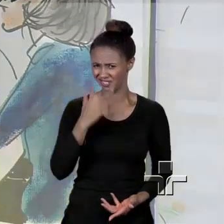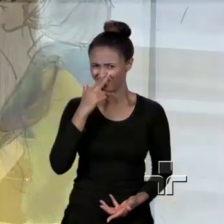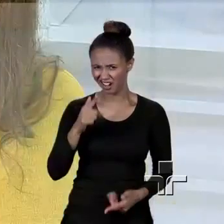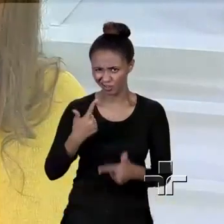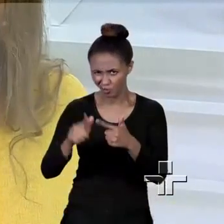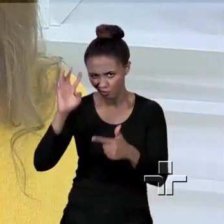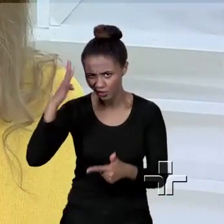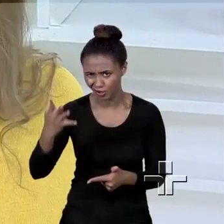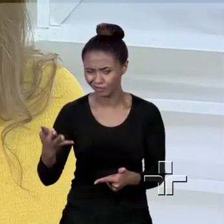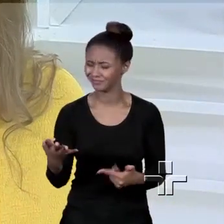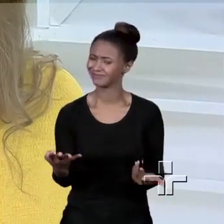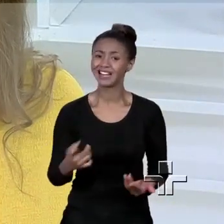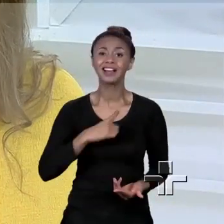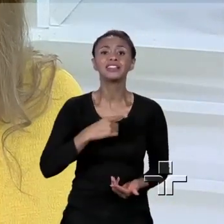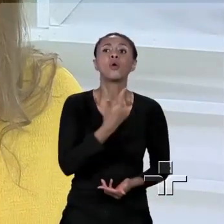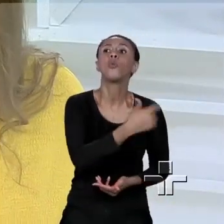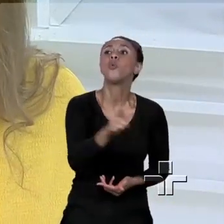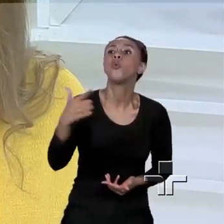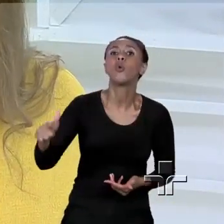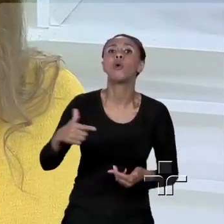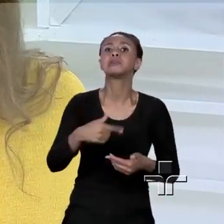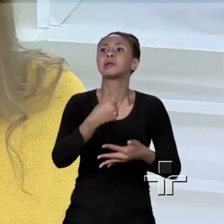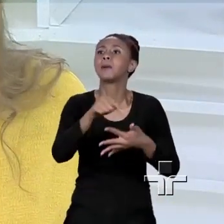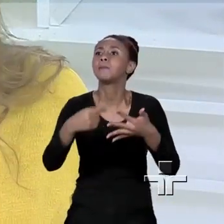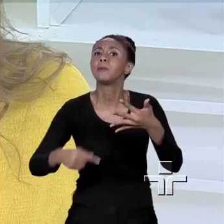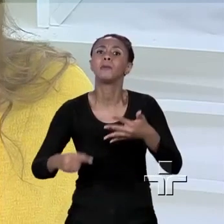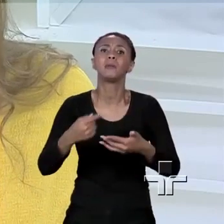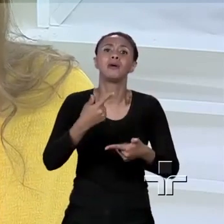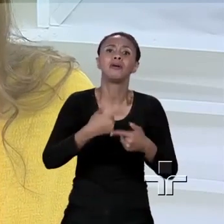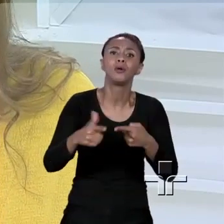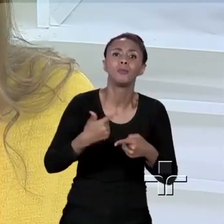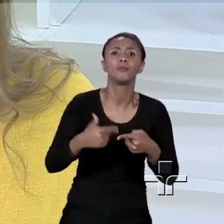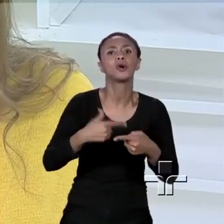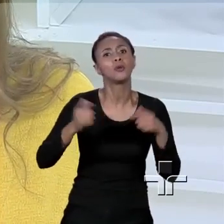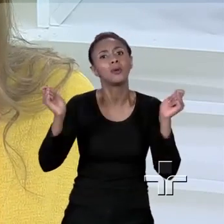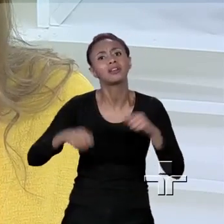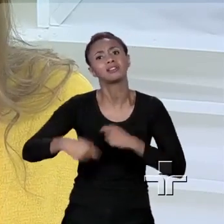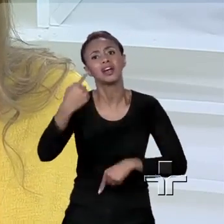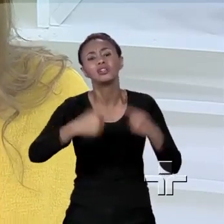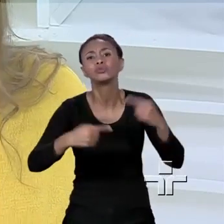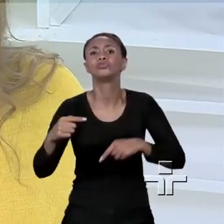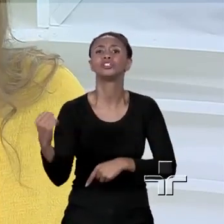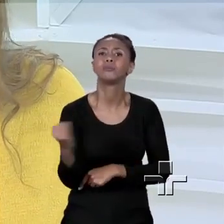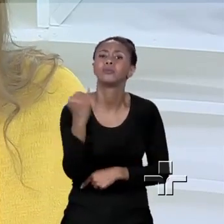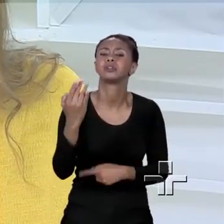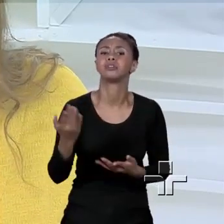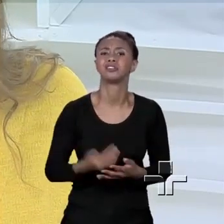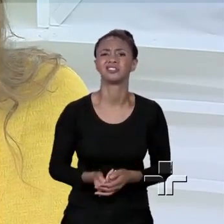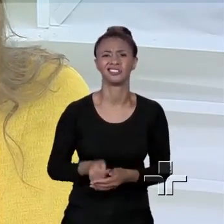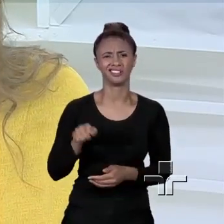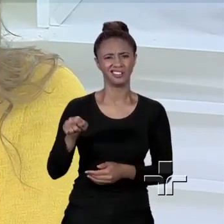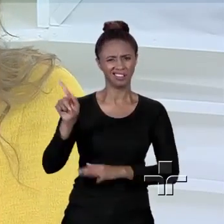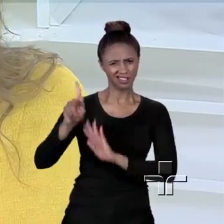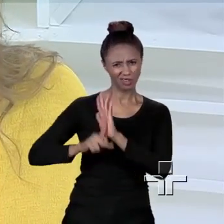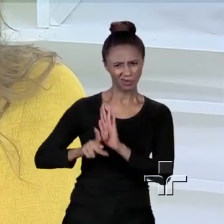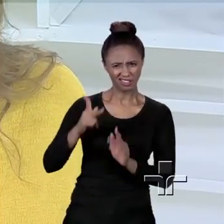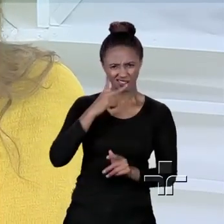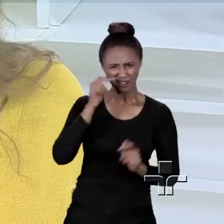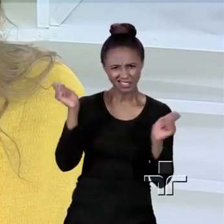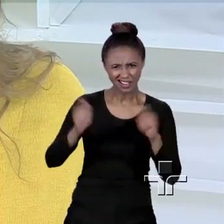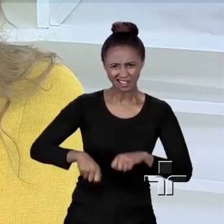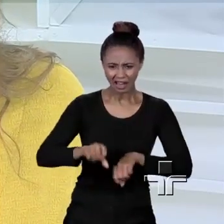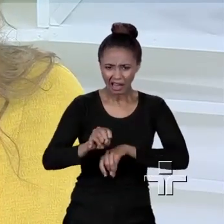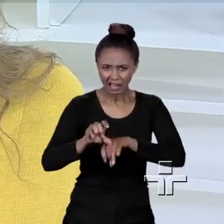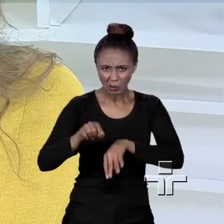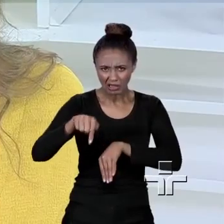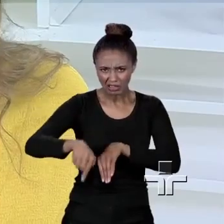de extrema importância para a gente discutir. Esse projeto não vai curar a